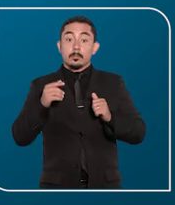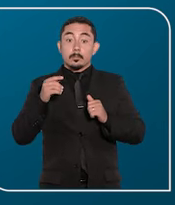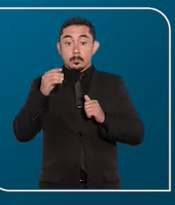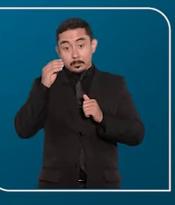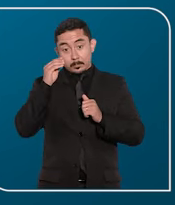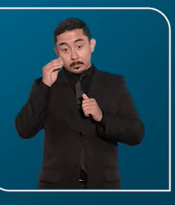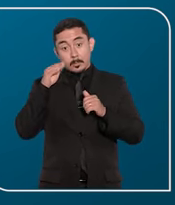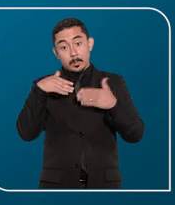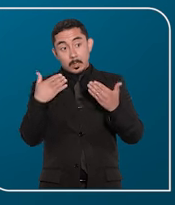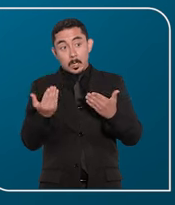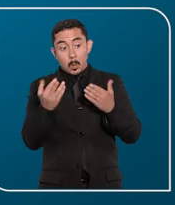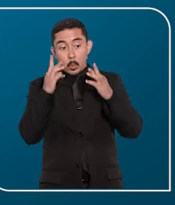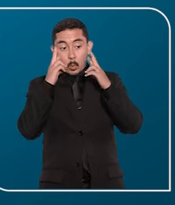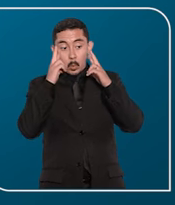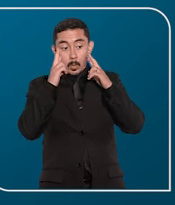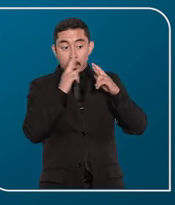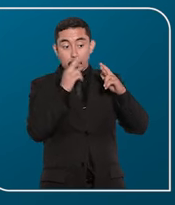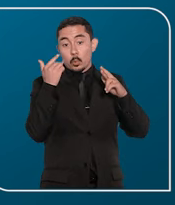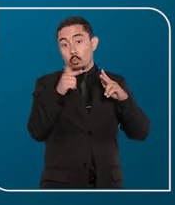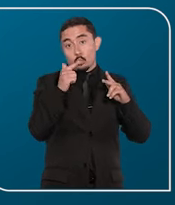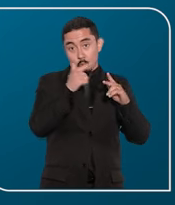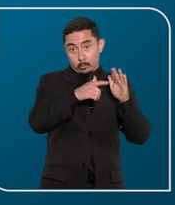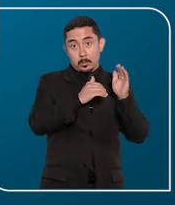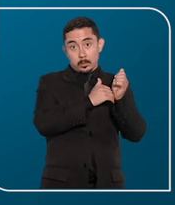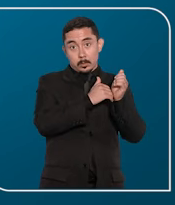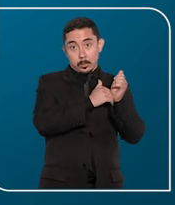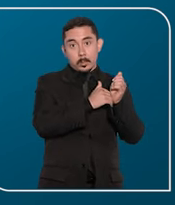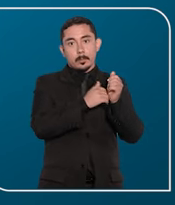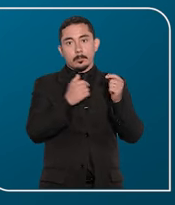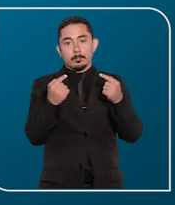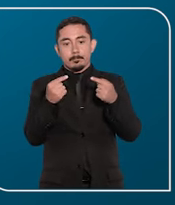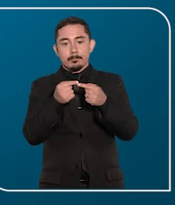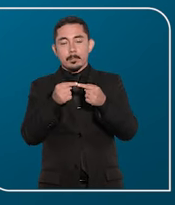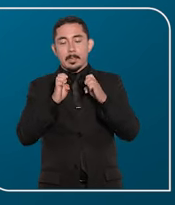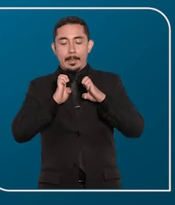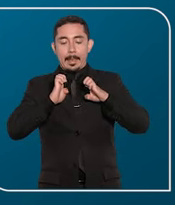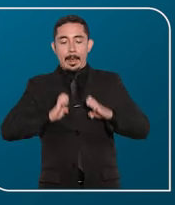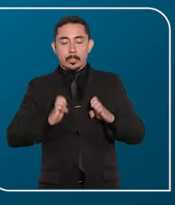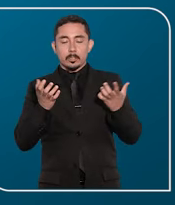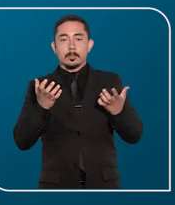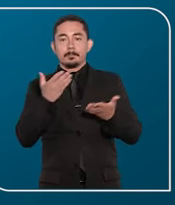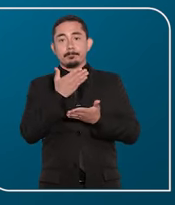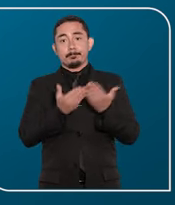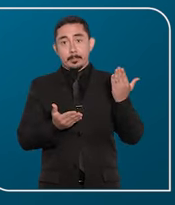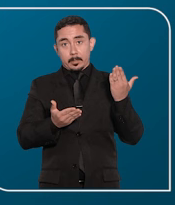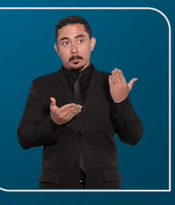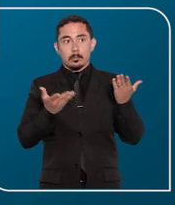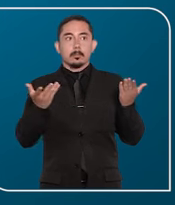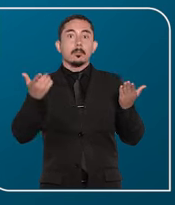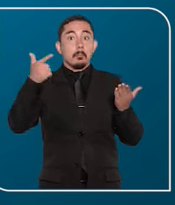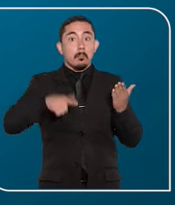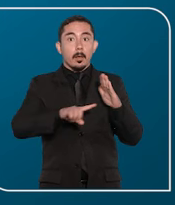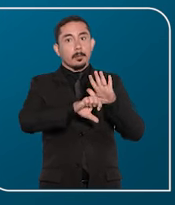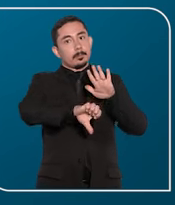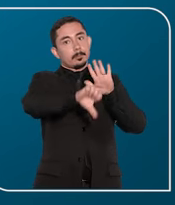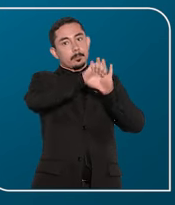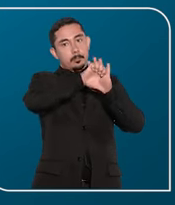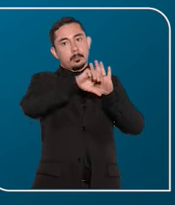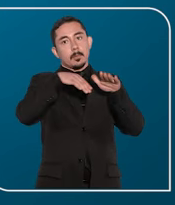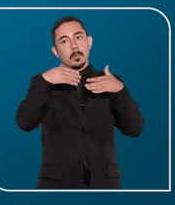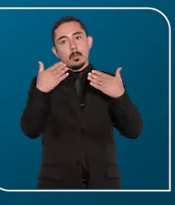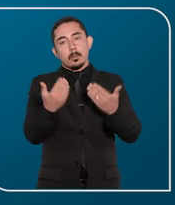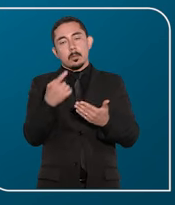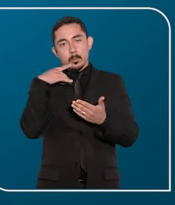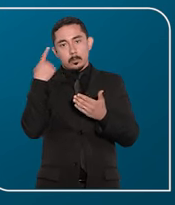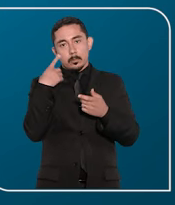sigilo, além de ser uma infração ética, é crime. Então, cabe ao advogado a manutenção e garantir